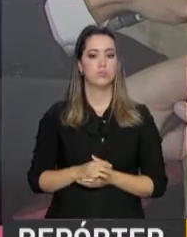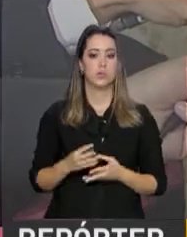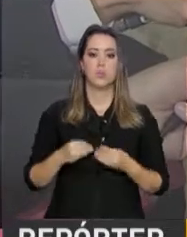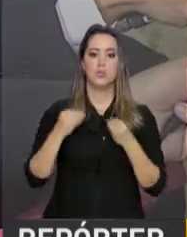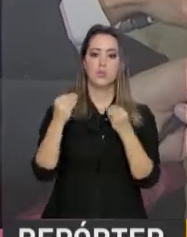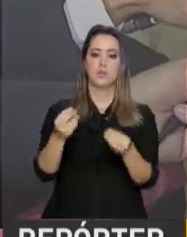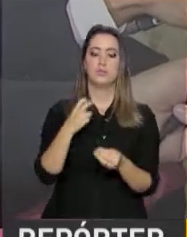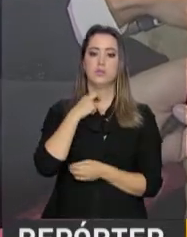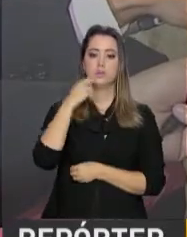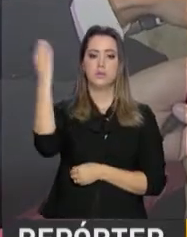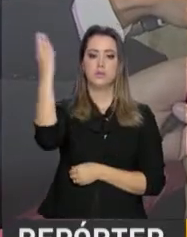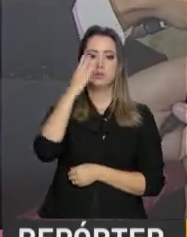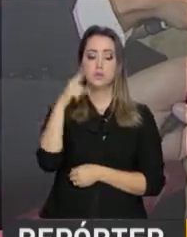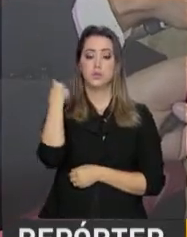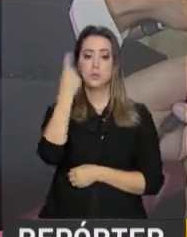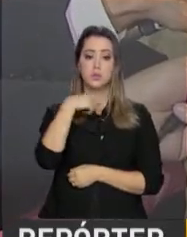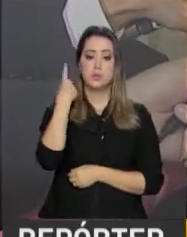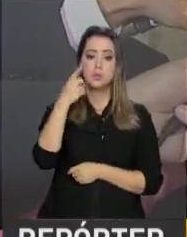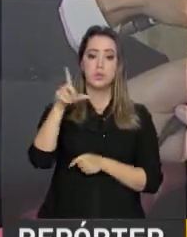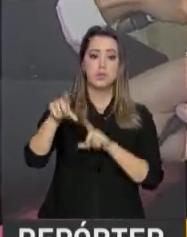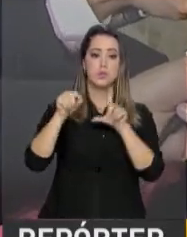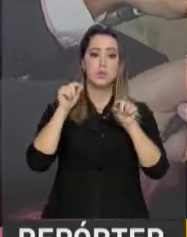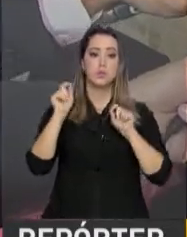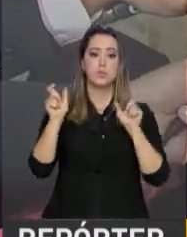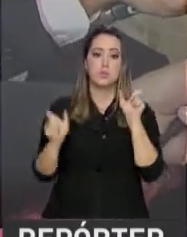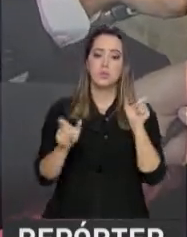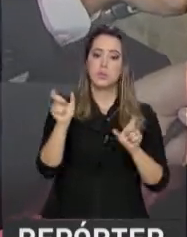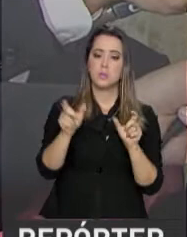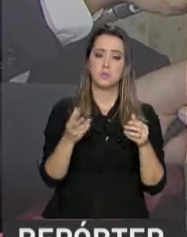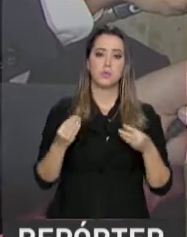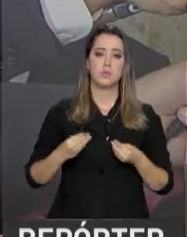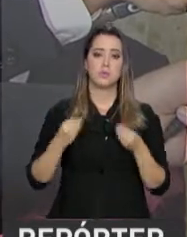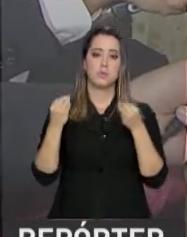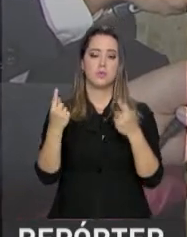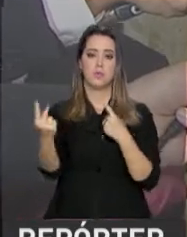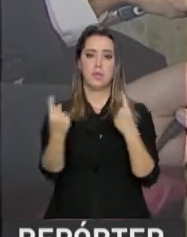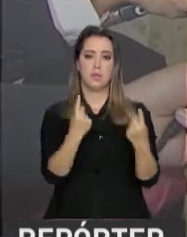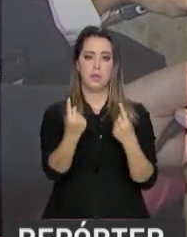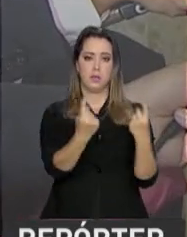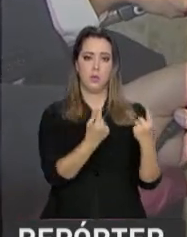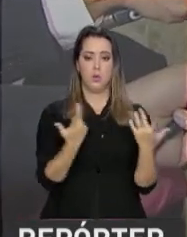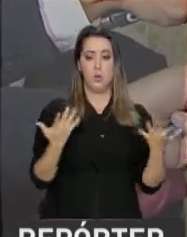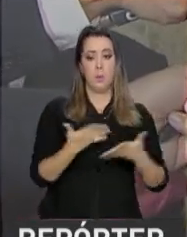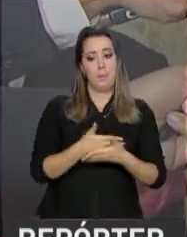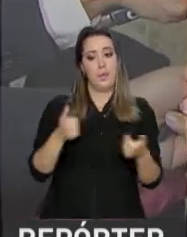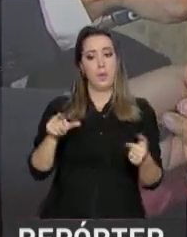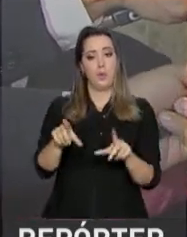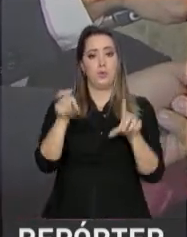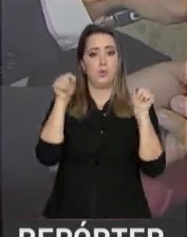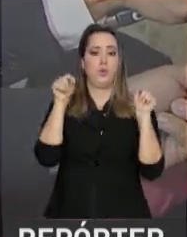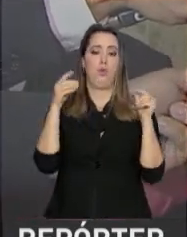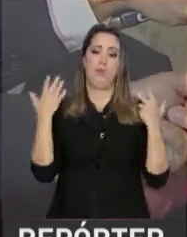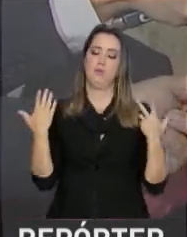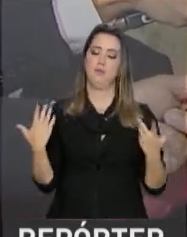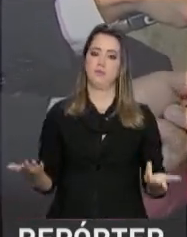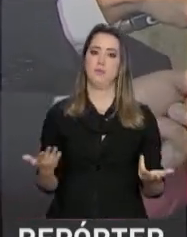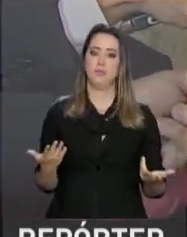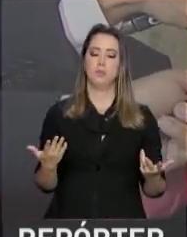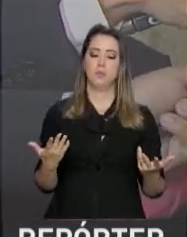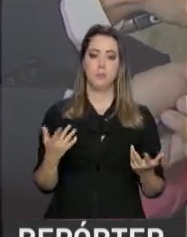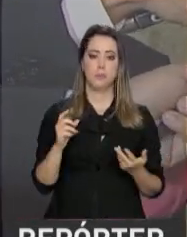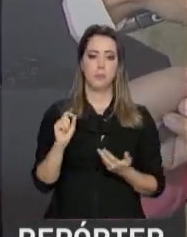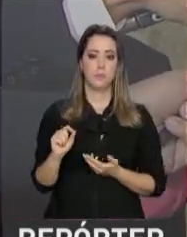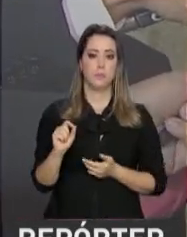do brasil nos horários de preferência dos brasileiros dando a cada brasileiro a melhor alternativa é para